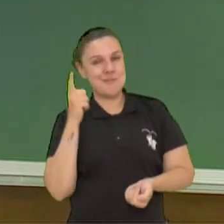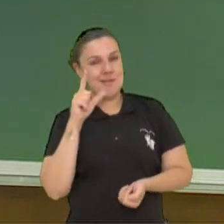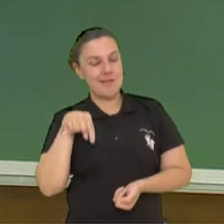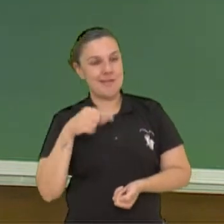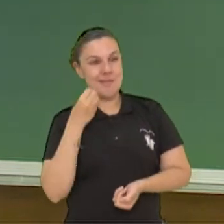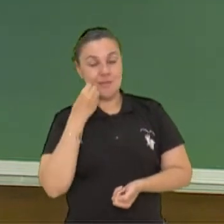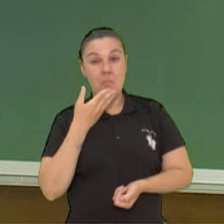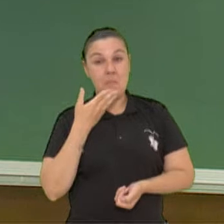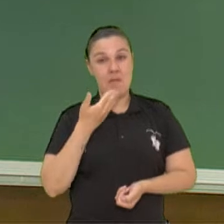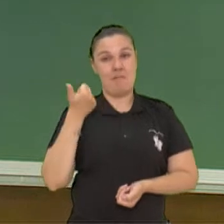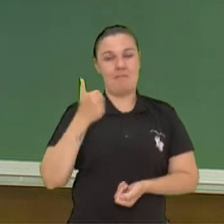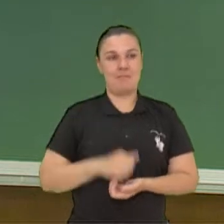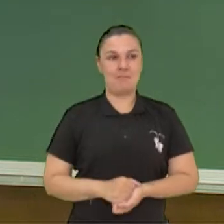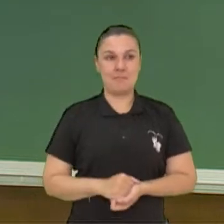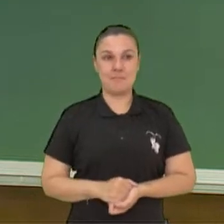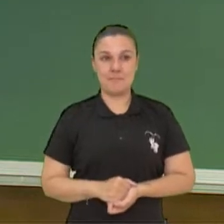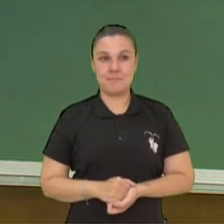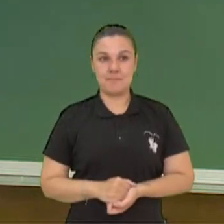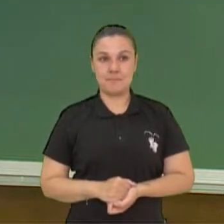o melhor possível.